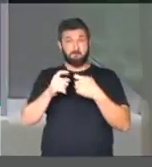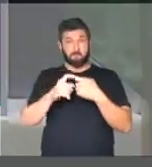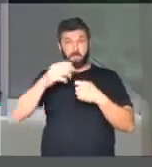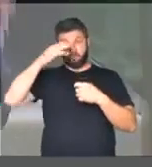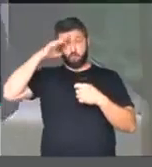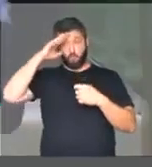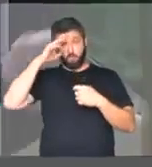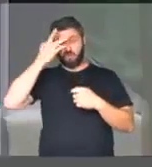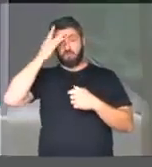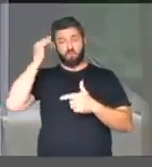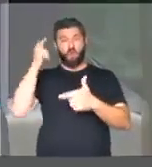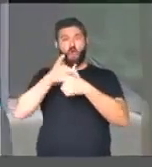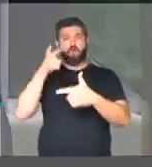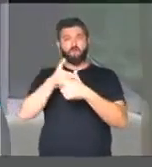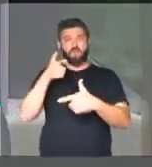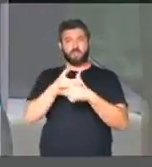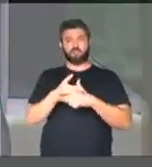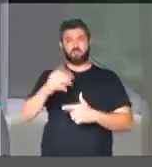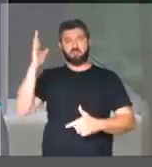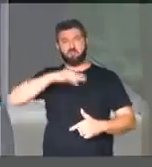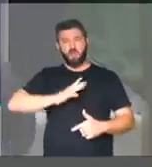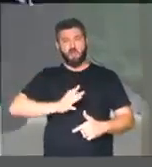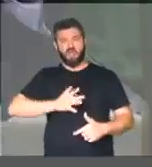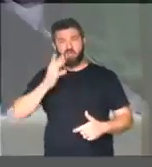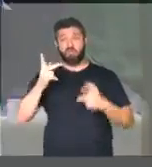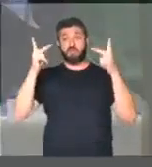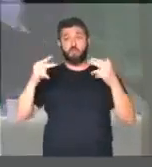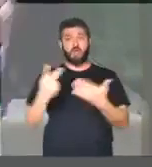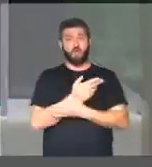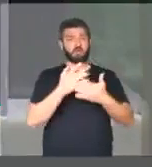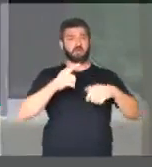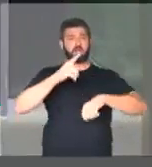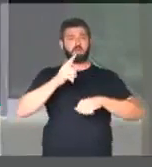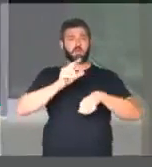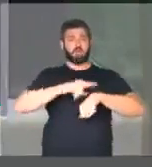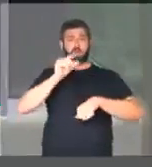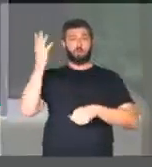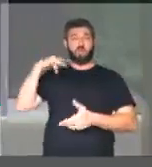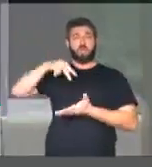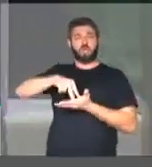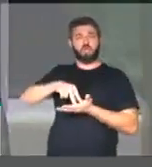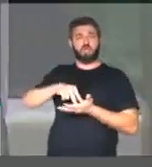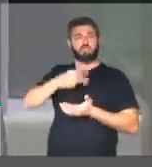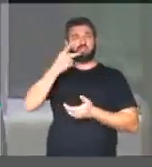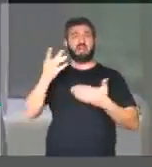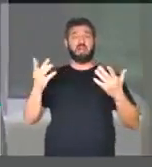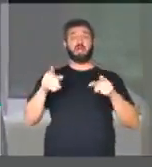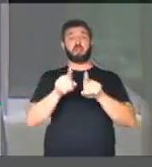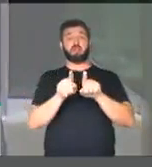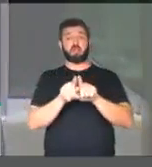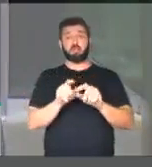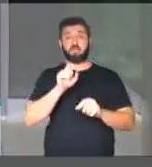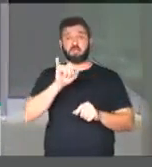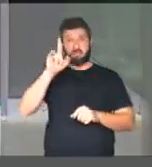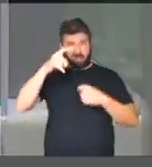médicas cubanas foram ofendidos de maneira vil, como foram agora há pouco desta tribuna, questionando, inclusive,